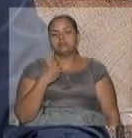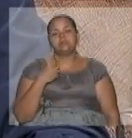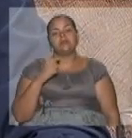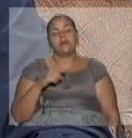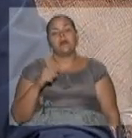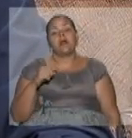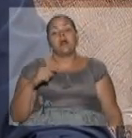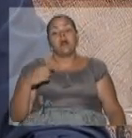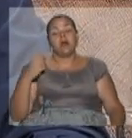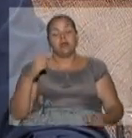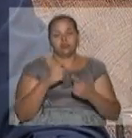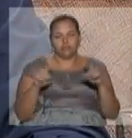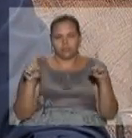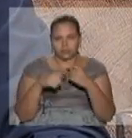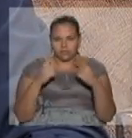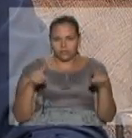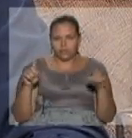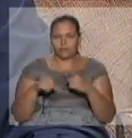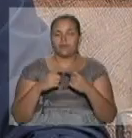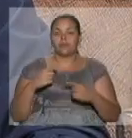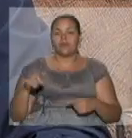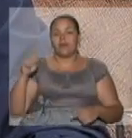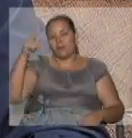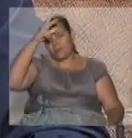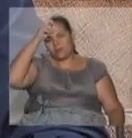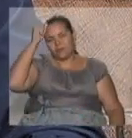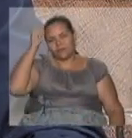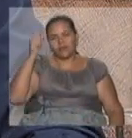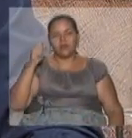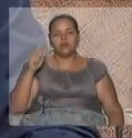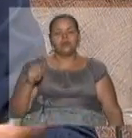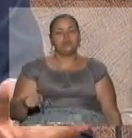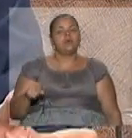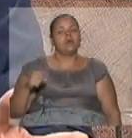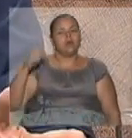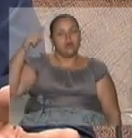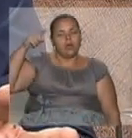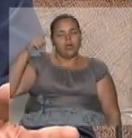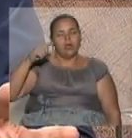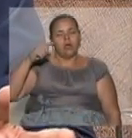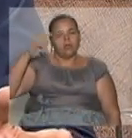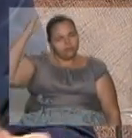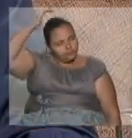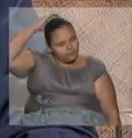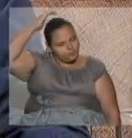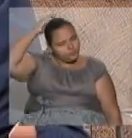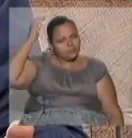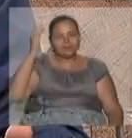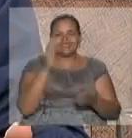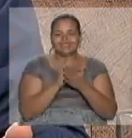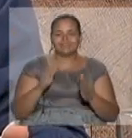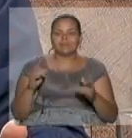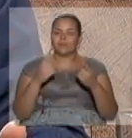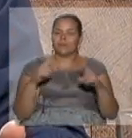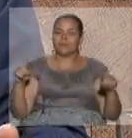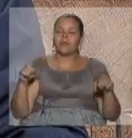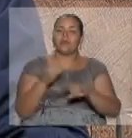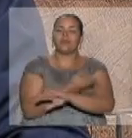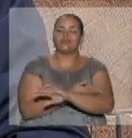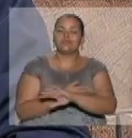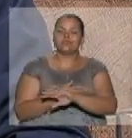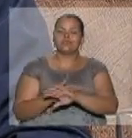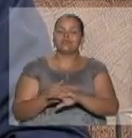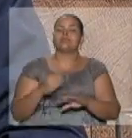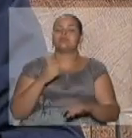Agora sofremos um baque aí com o prefeito de Curitiba, encerrou com as oficinas de Curitiba, que tinha 30 anos de tradição,